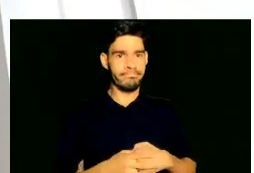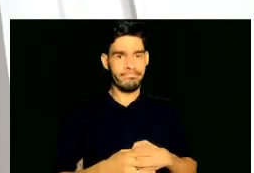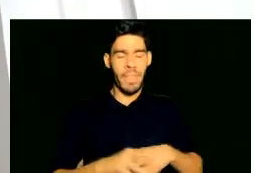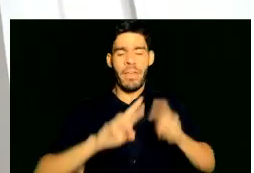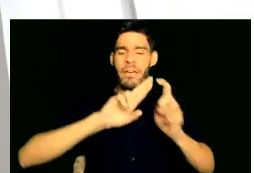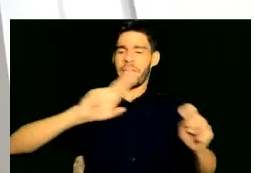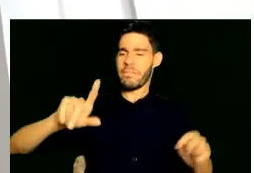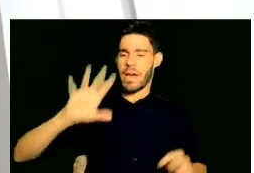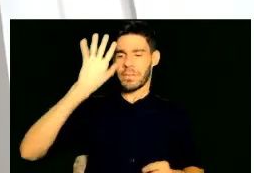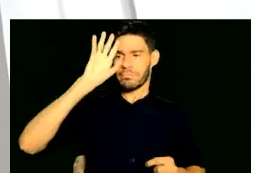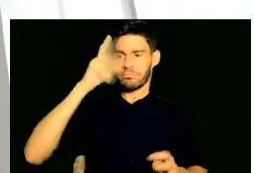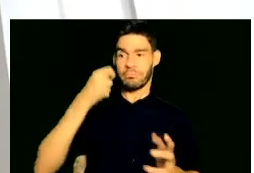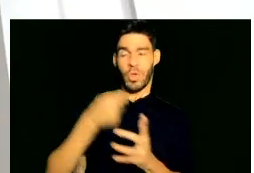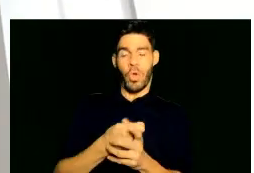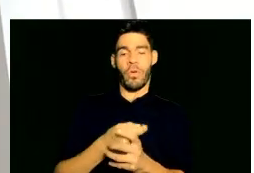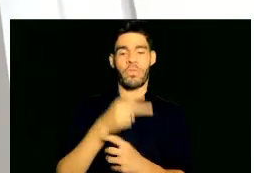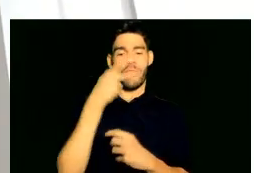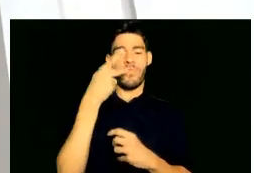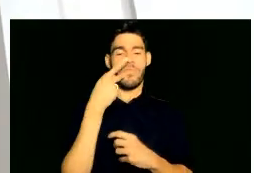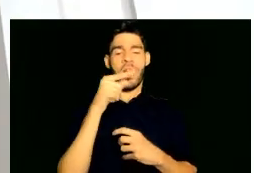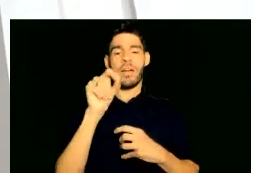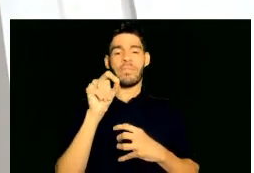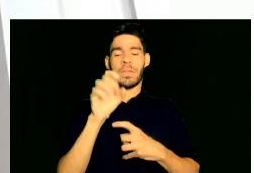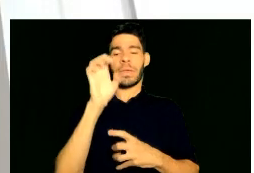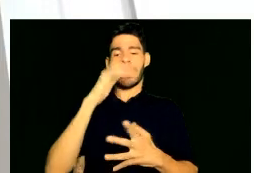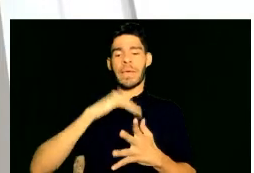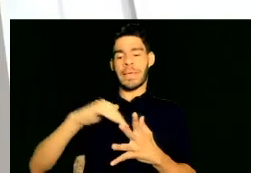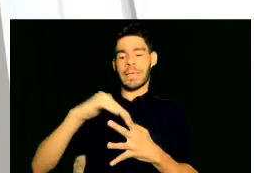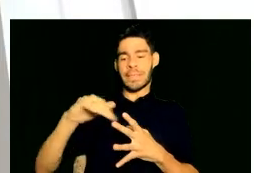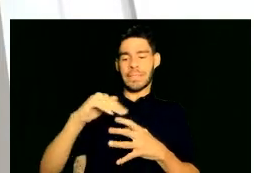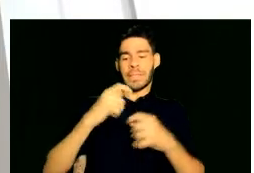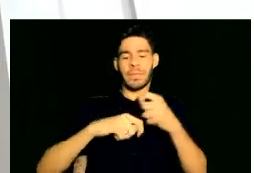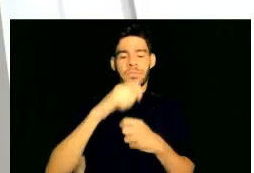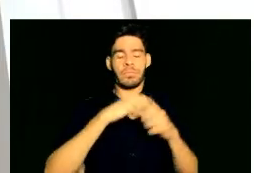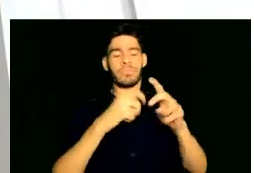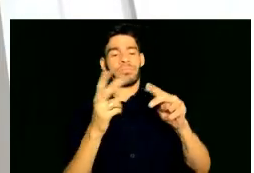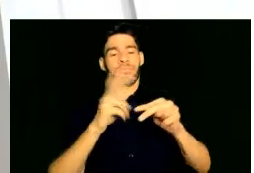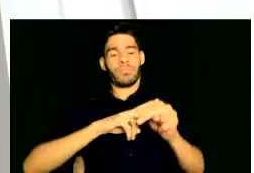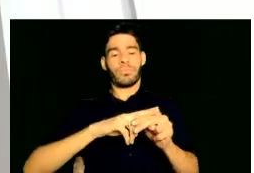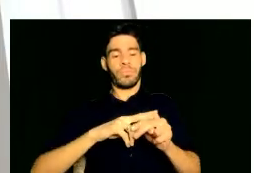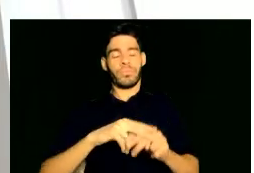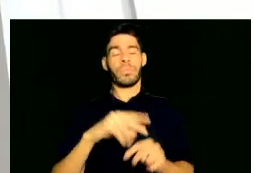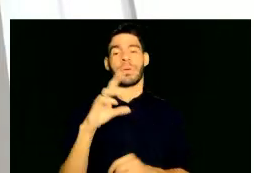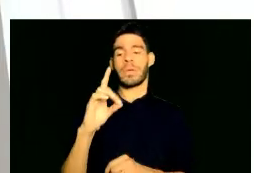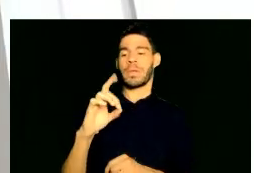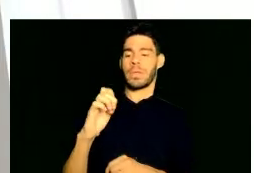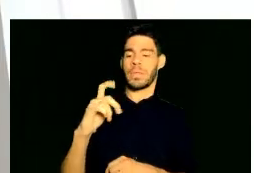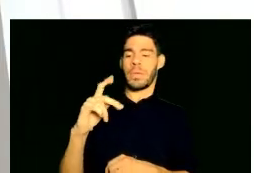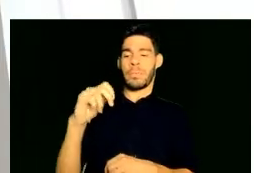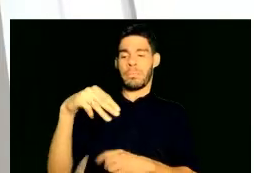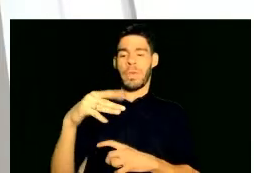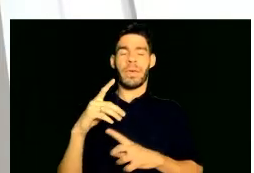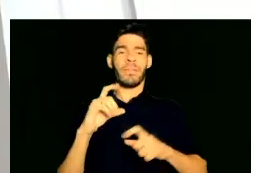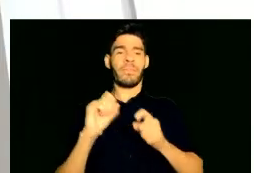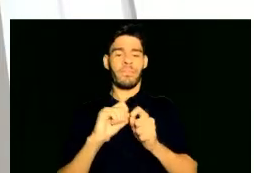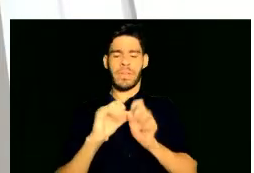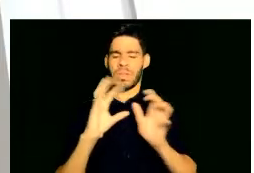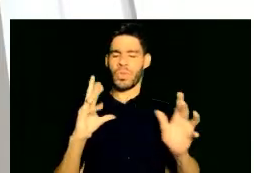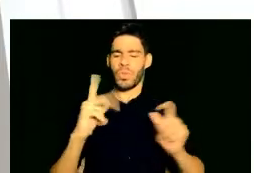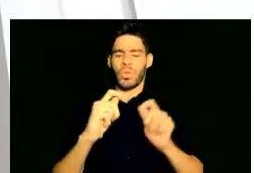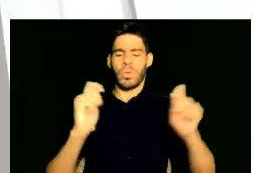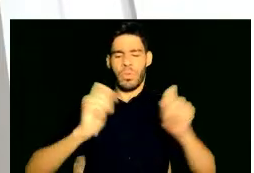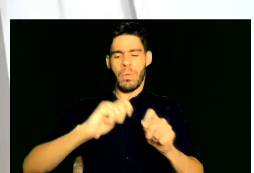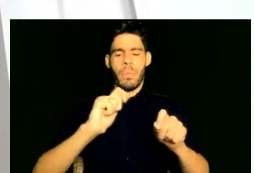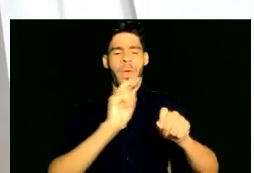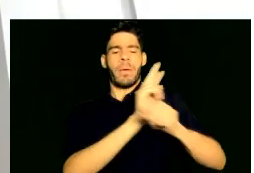E a argumentação, em muitas dessas decisões, afirmava que o Estado, a Secretaria de Administração Penitenciária e o DEPEN